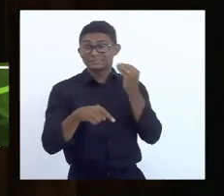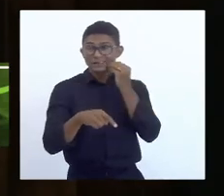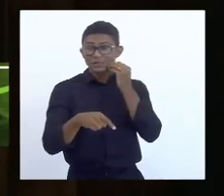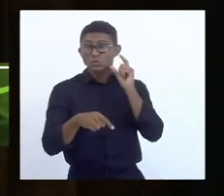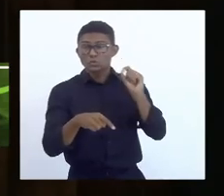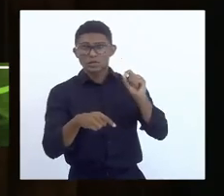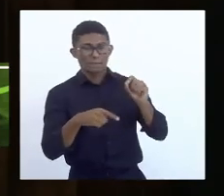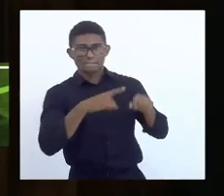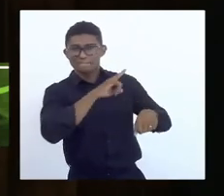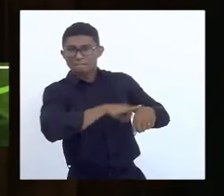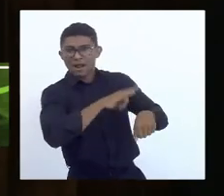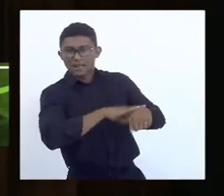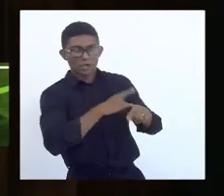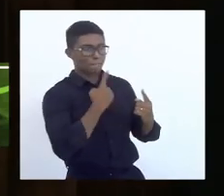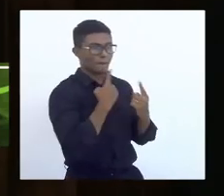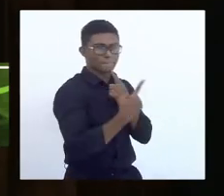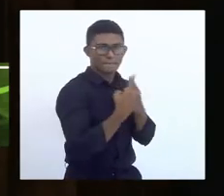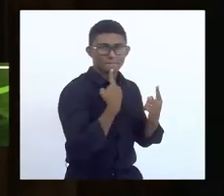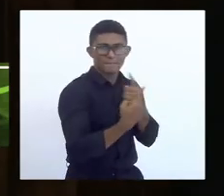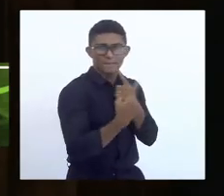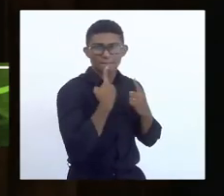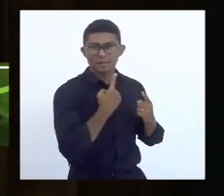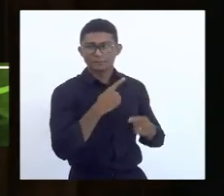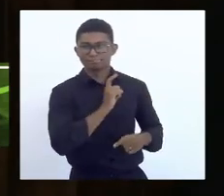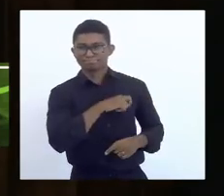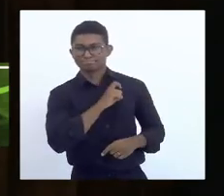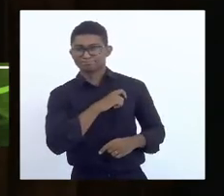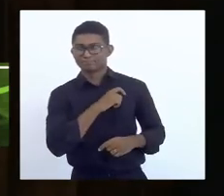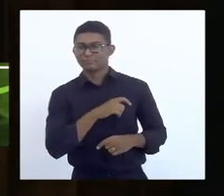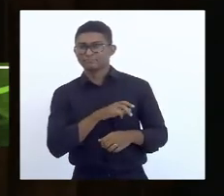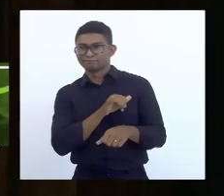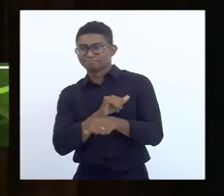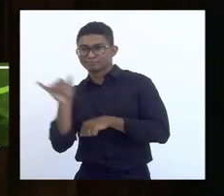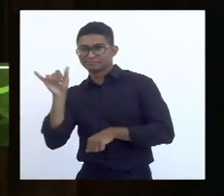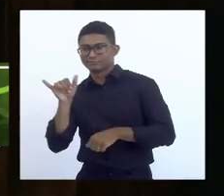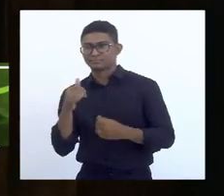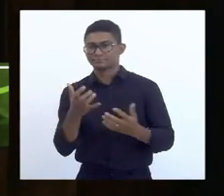banheiro masculino para articular como nos derrubar.